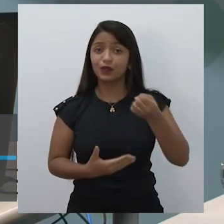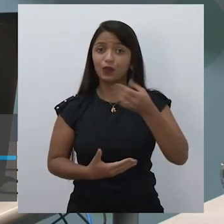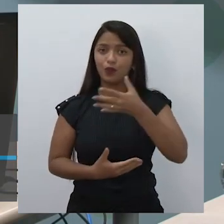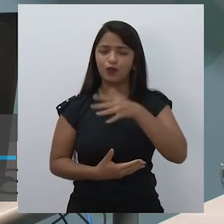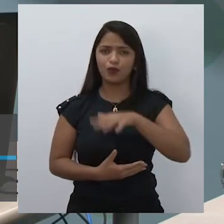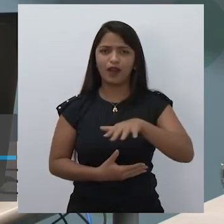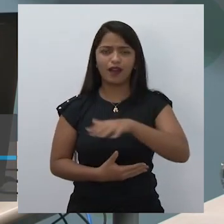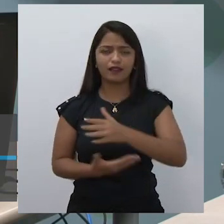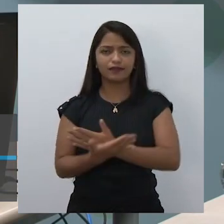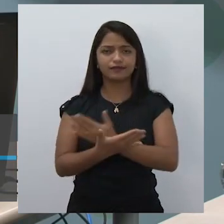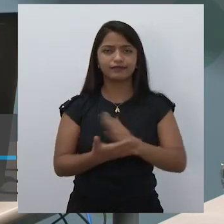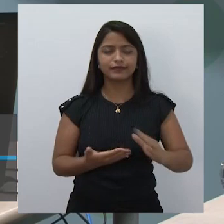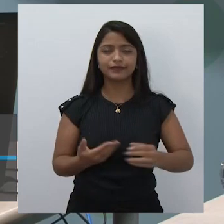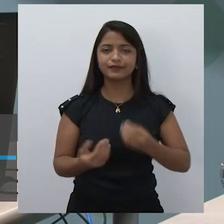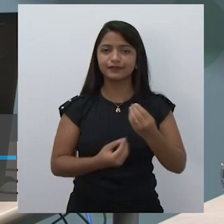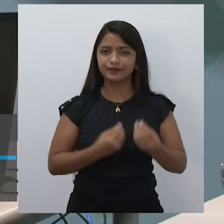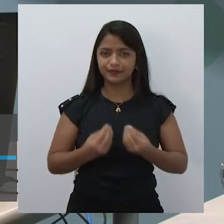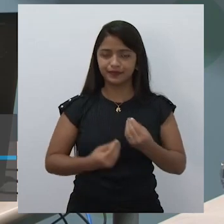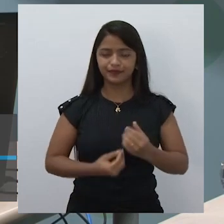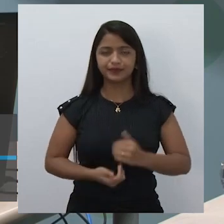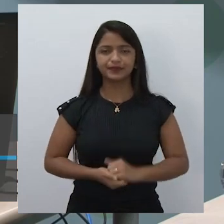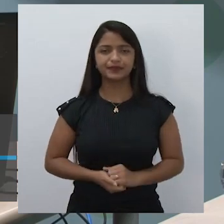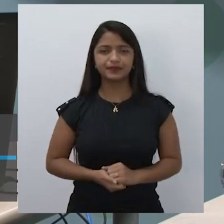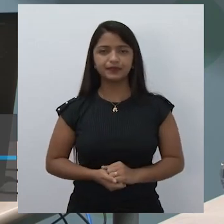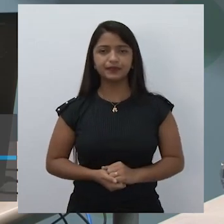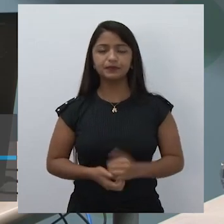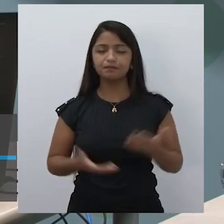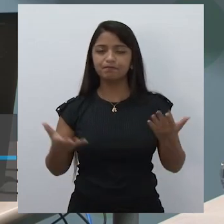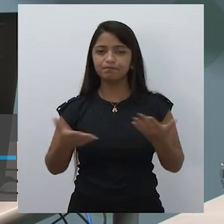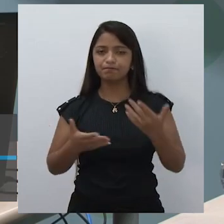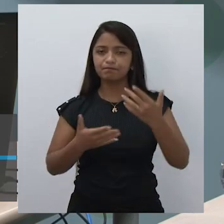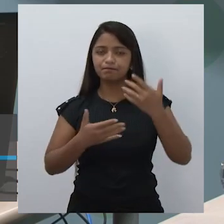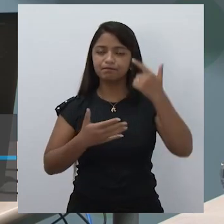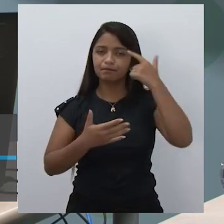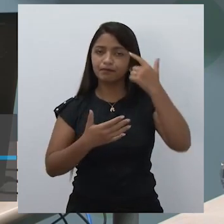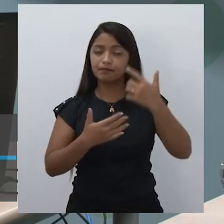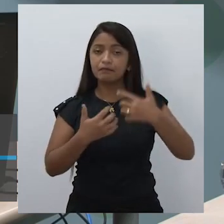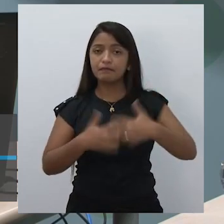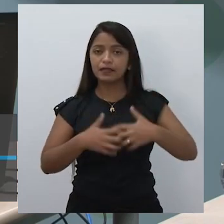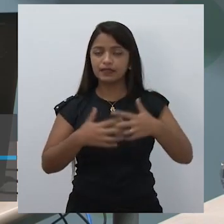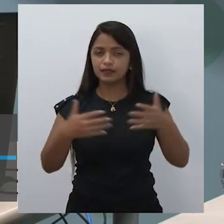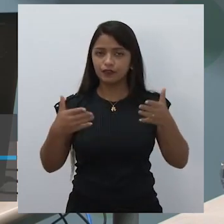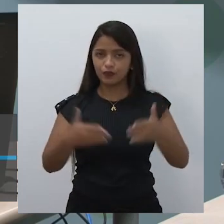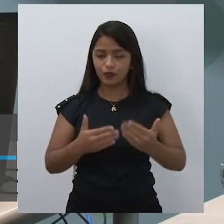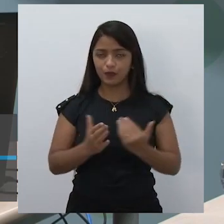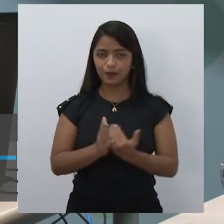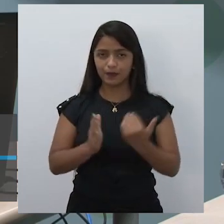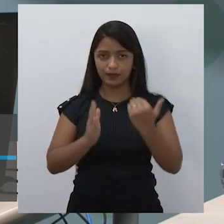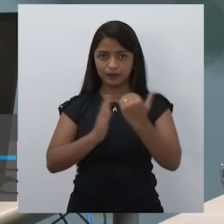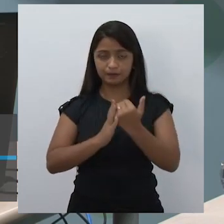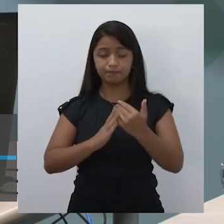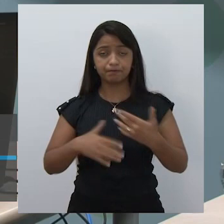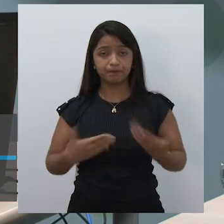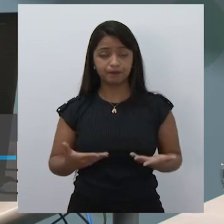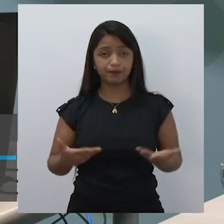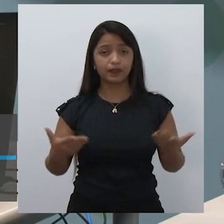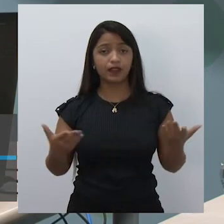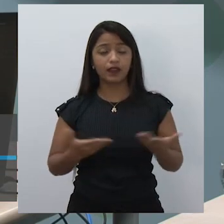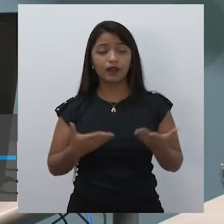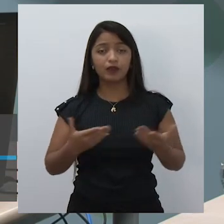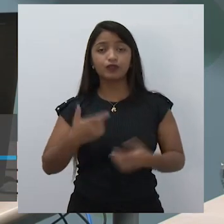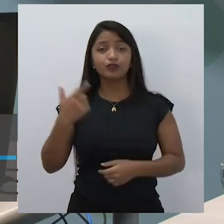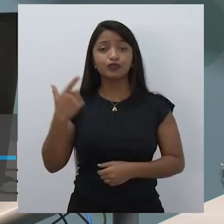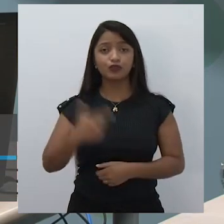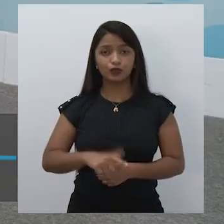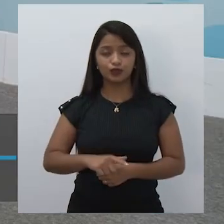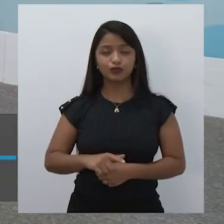esse trabalho por área, né? Vamos pensar um pouco mais sobre isso, né? Então a gente vai chamar agora, né, Emerson, um outro momento. Agora